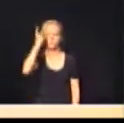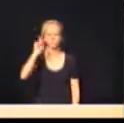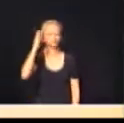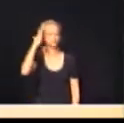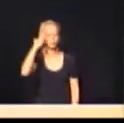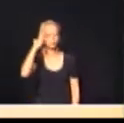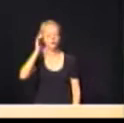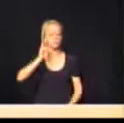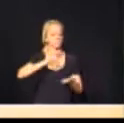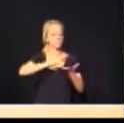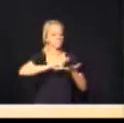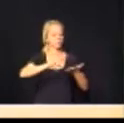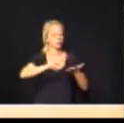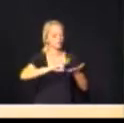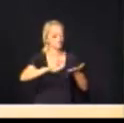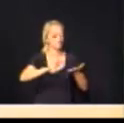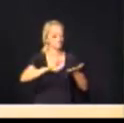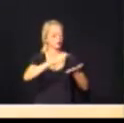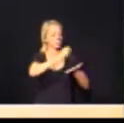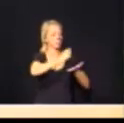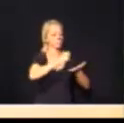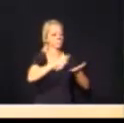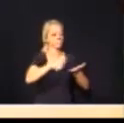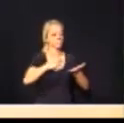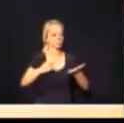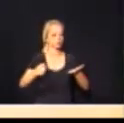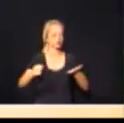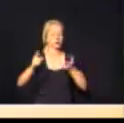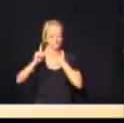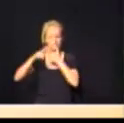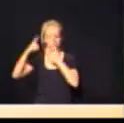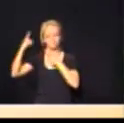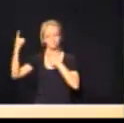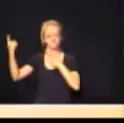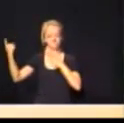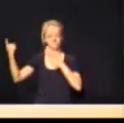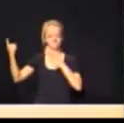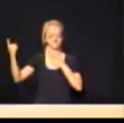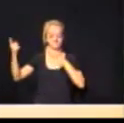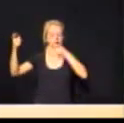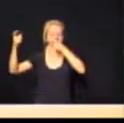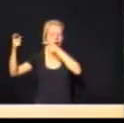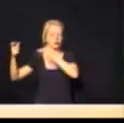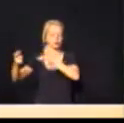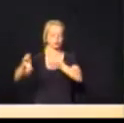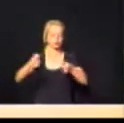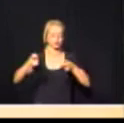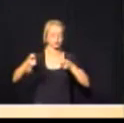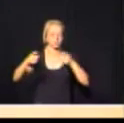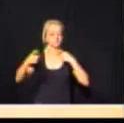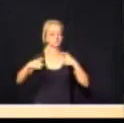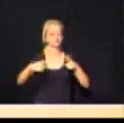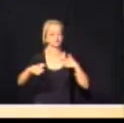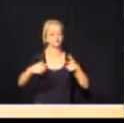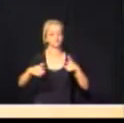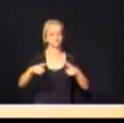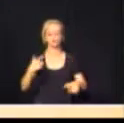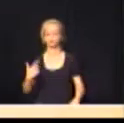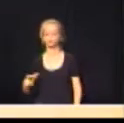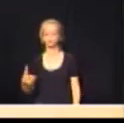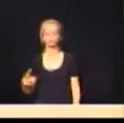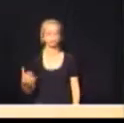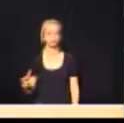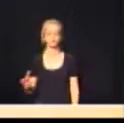de emprego não estão nada bons. Taubaté, segundo o NUPES, acumula algo em torno de 12% de desemprego